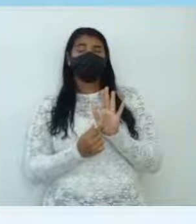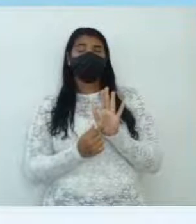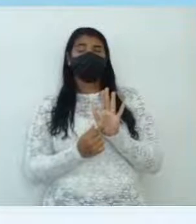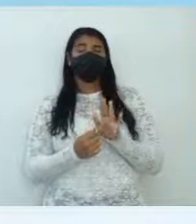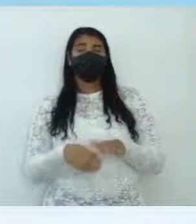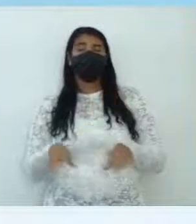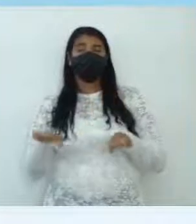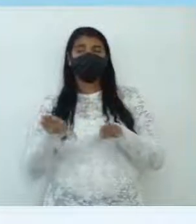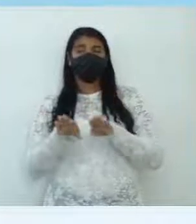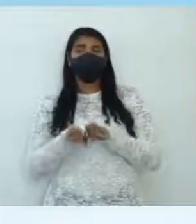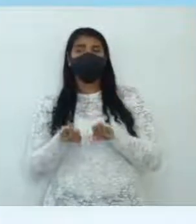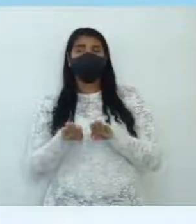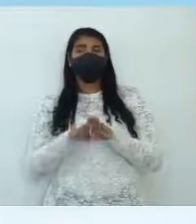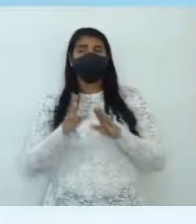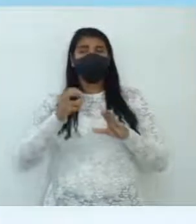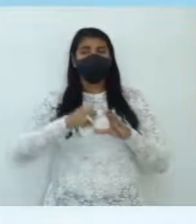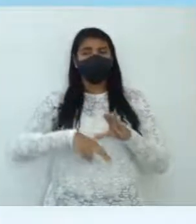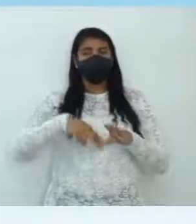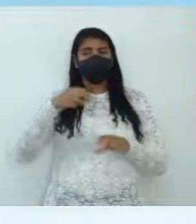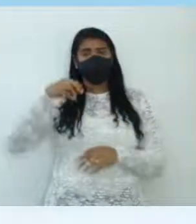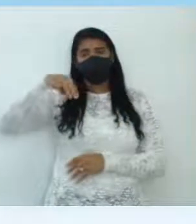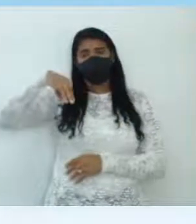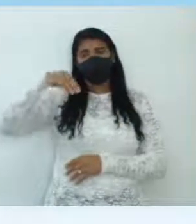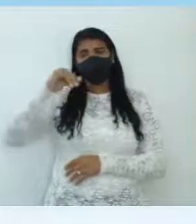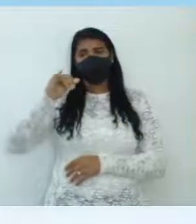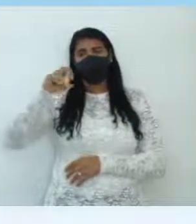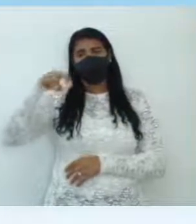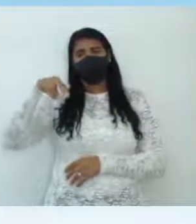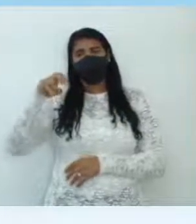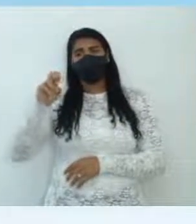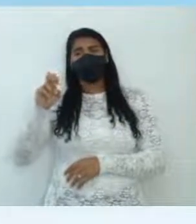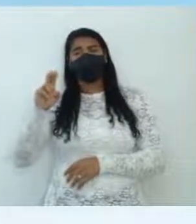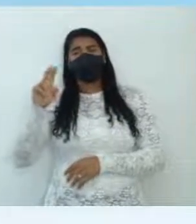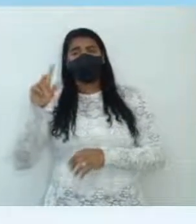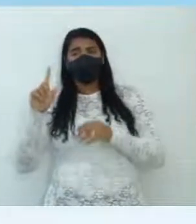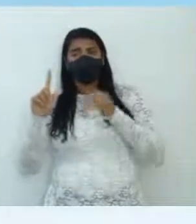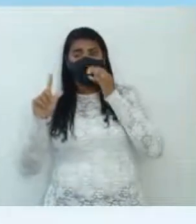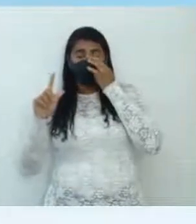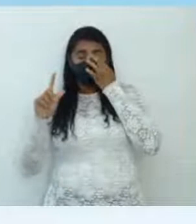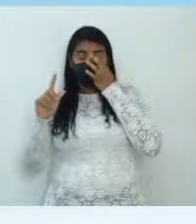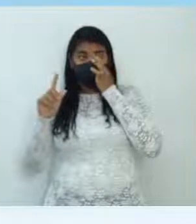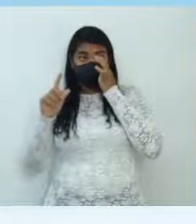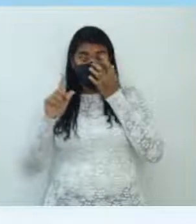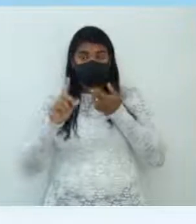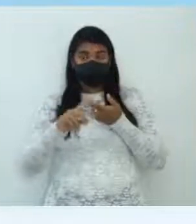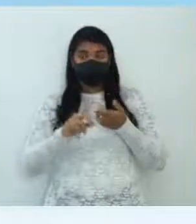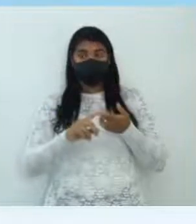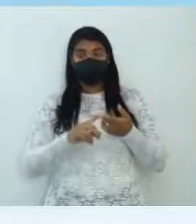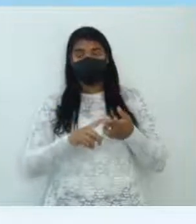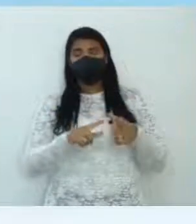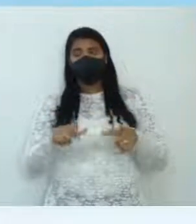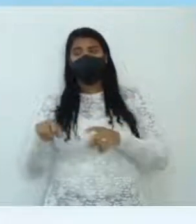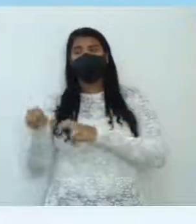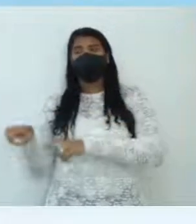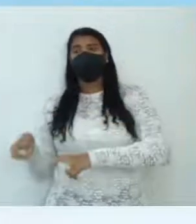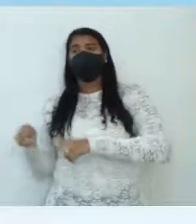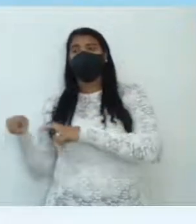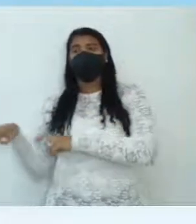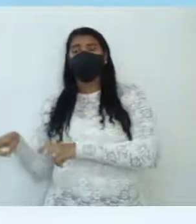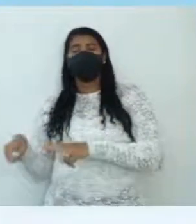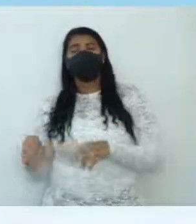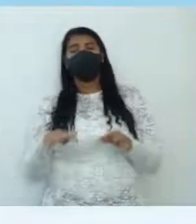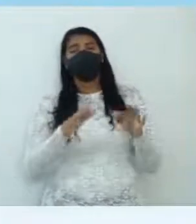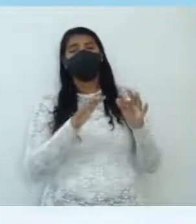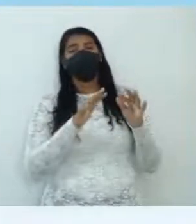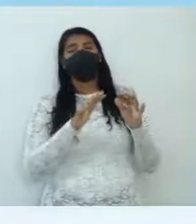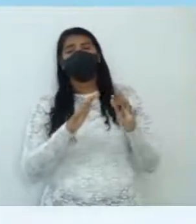limitar a extração mineral em áreas urbanas atualmente, Mas a contaminação dessas